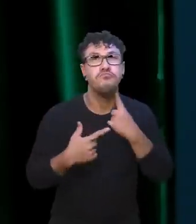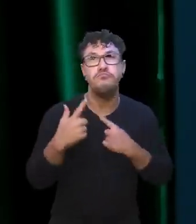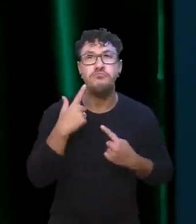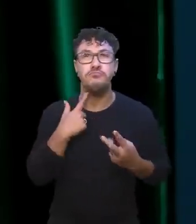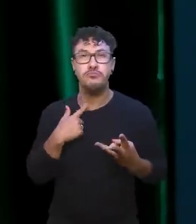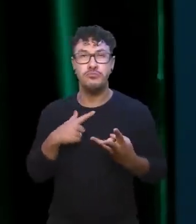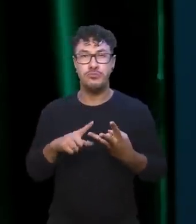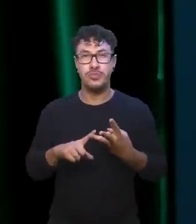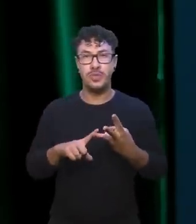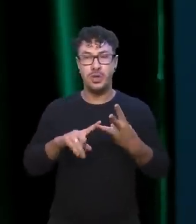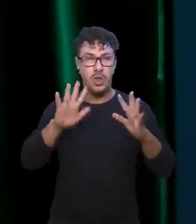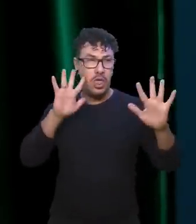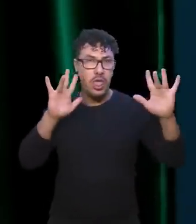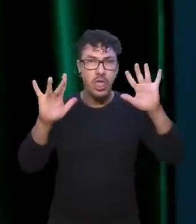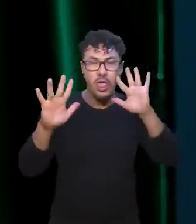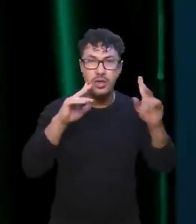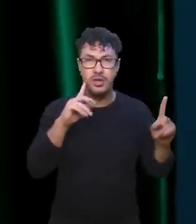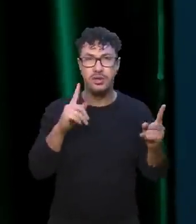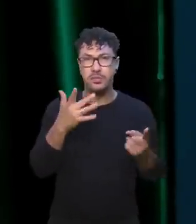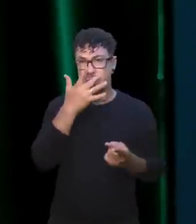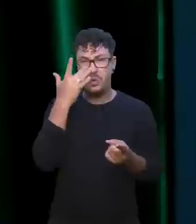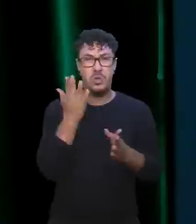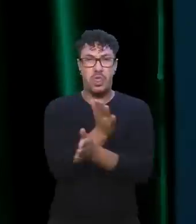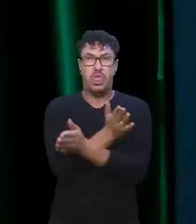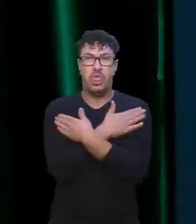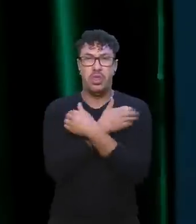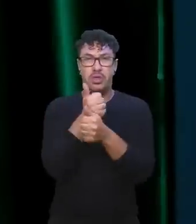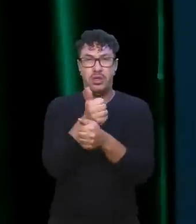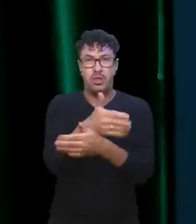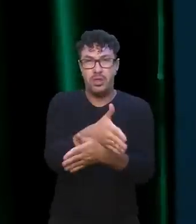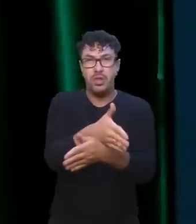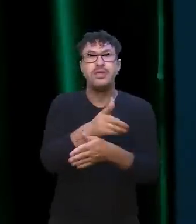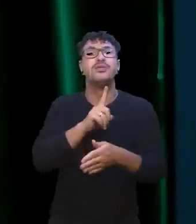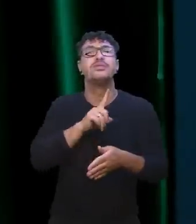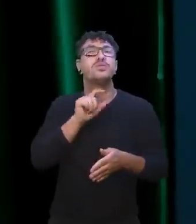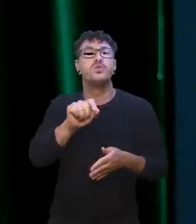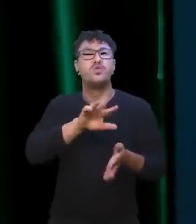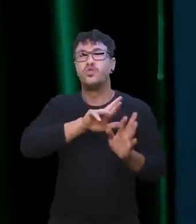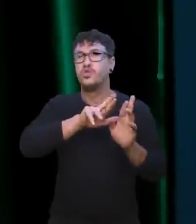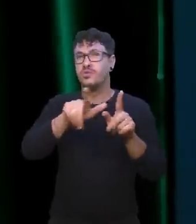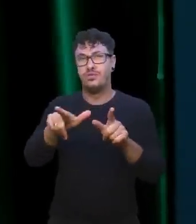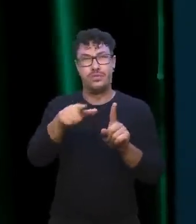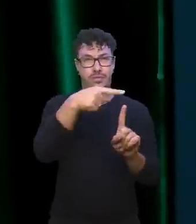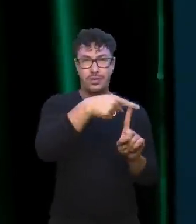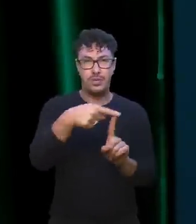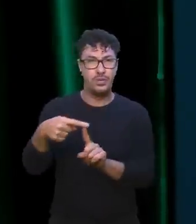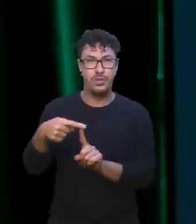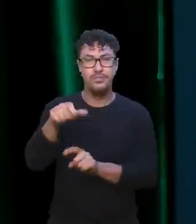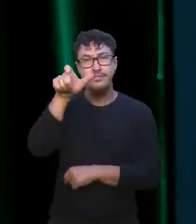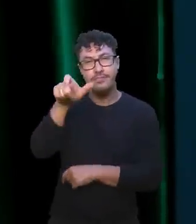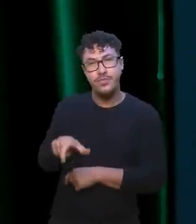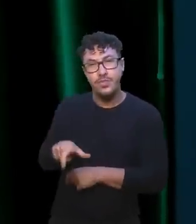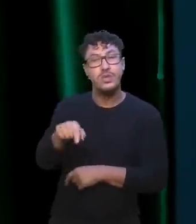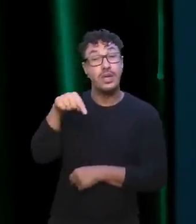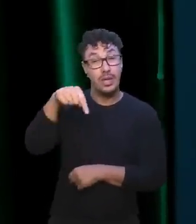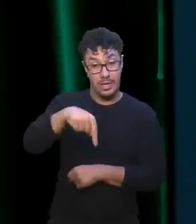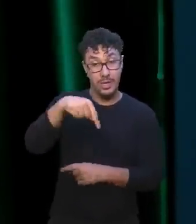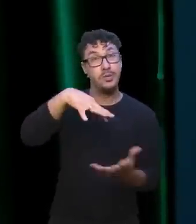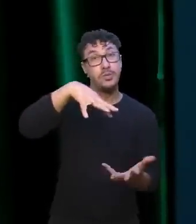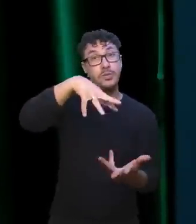fanáticas, pessoas despreocupadas, todos os tipos de pessoas que vão se constituindo neste